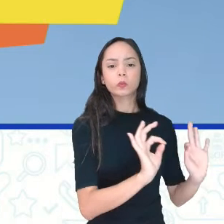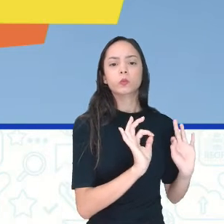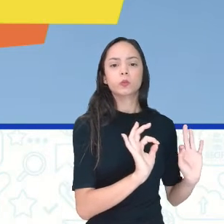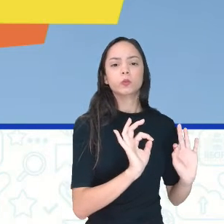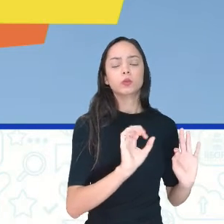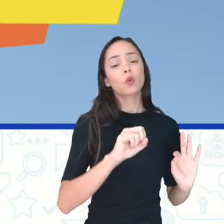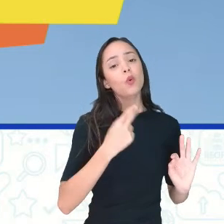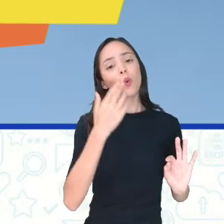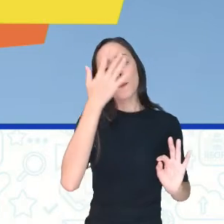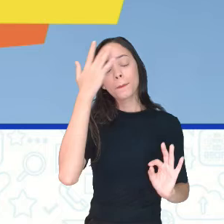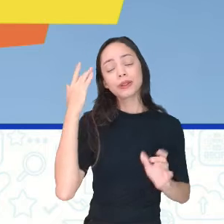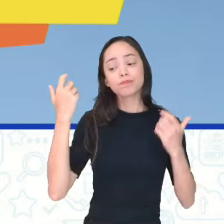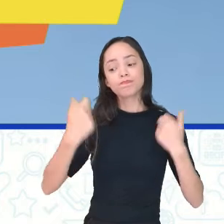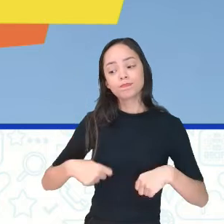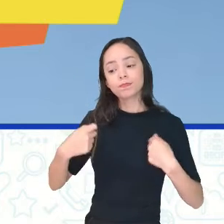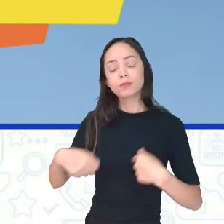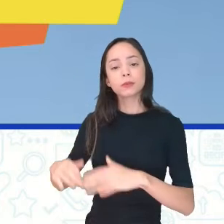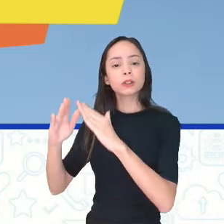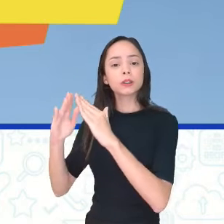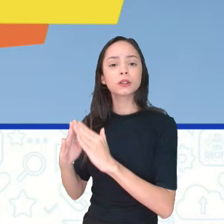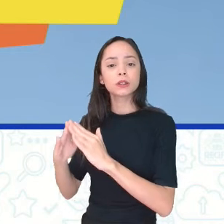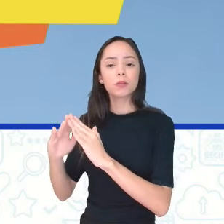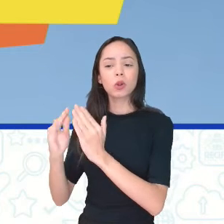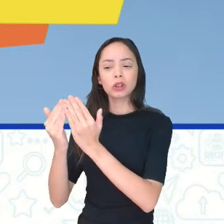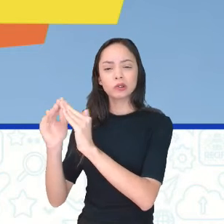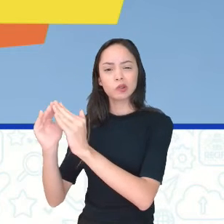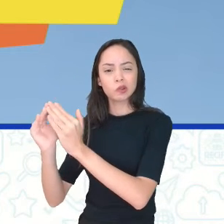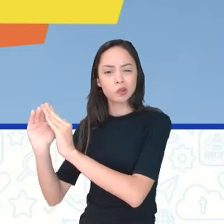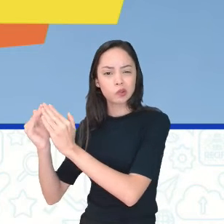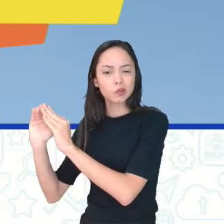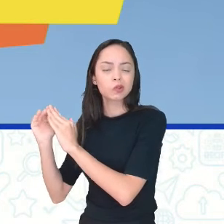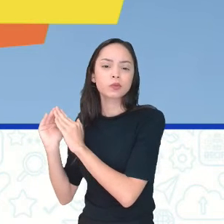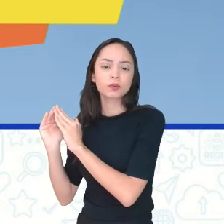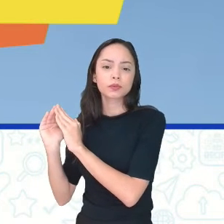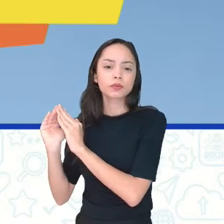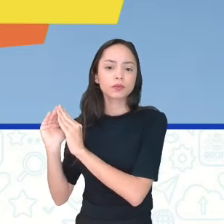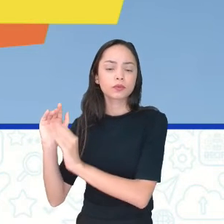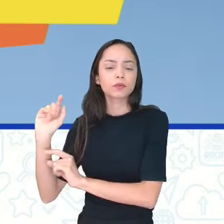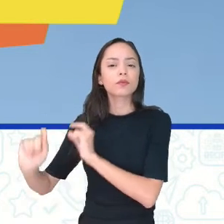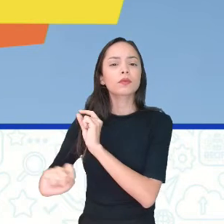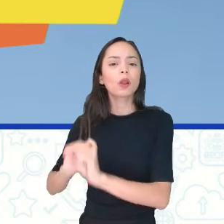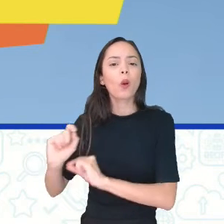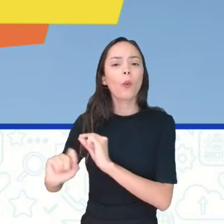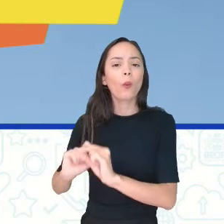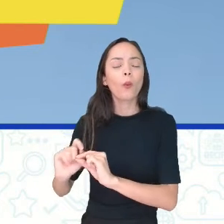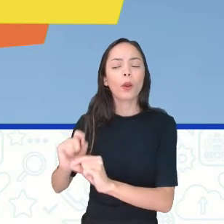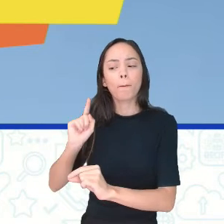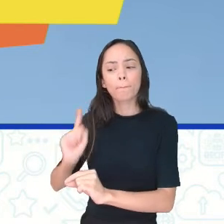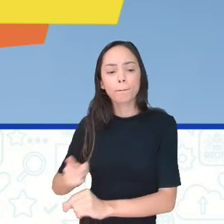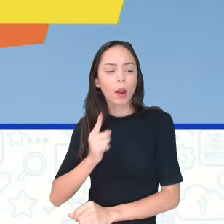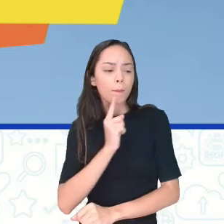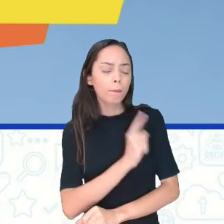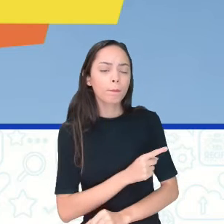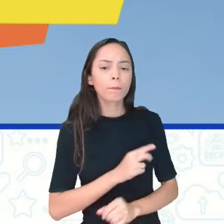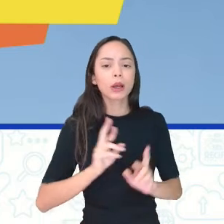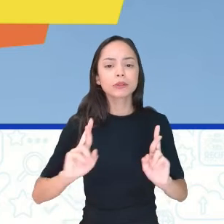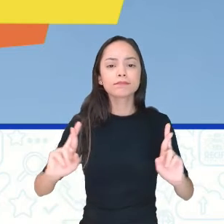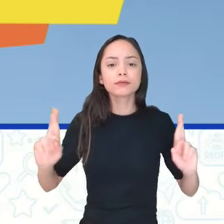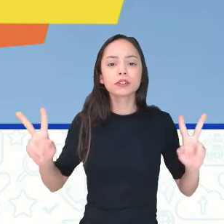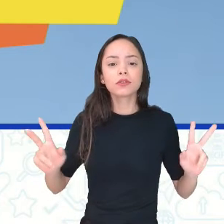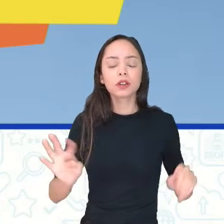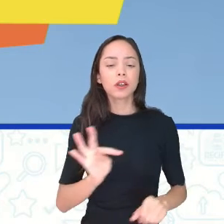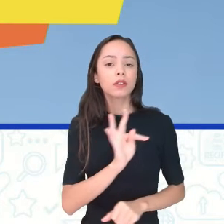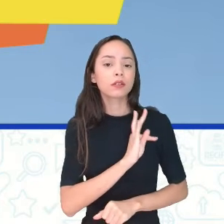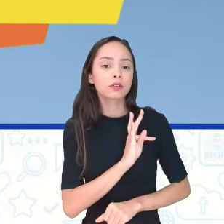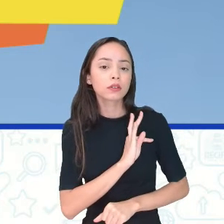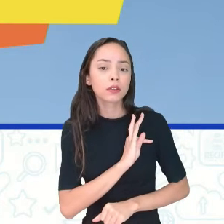que morar ali nas palafitas? O que é que determina isso? O que é que determina a diferença de